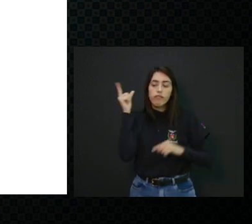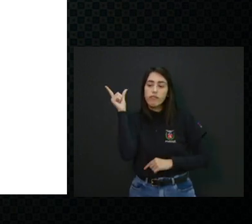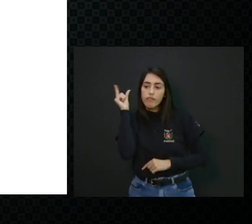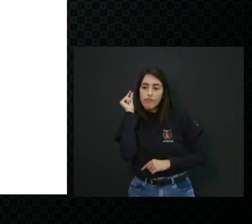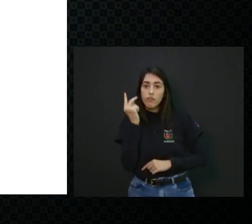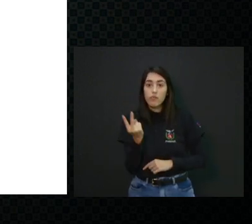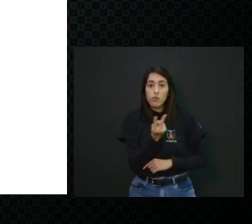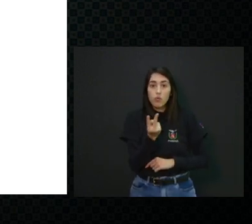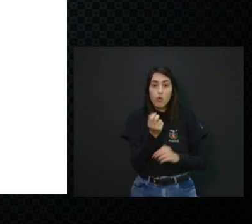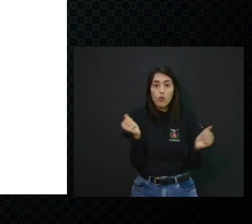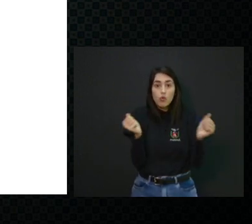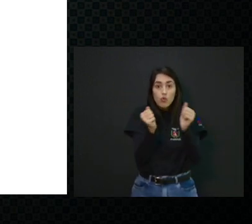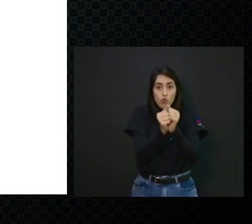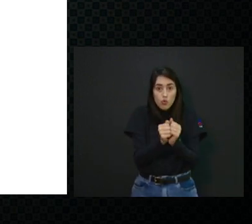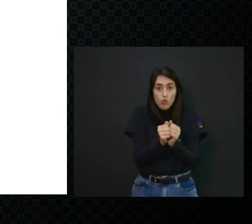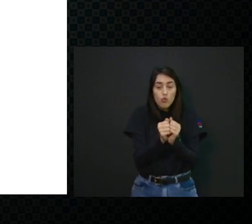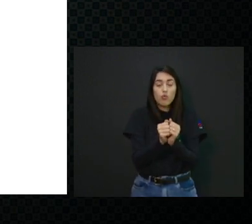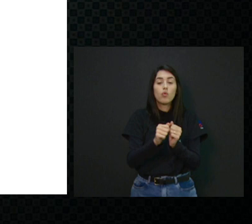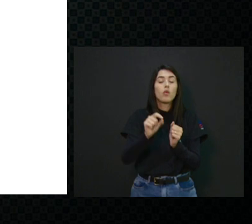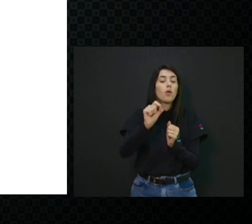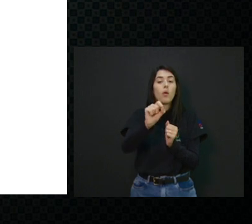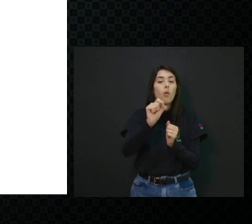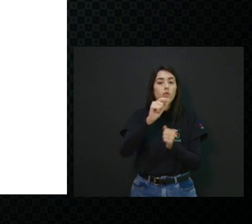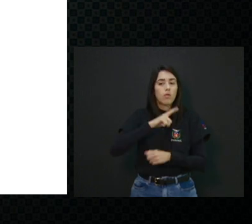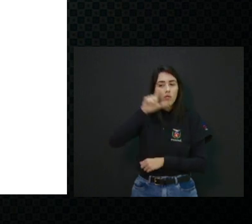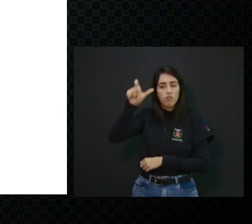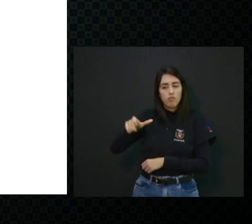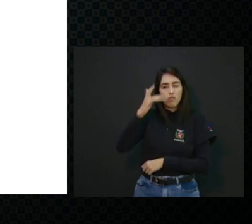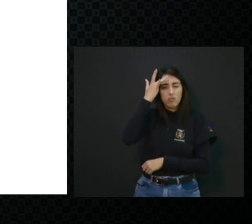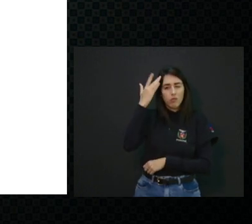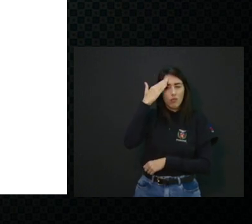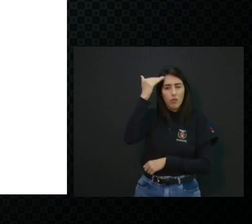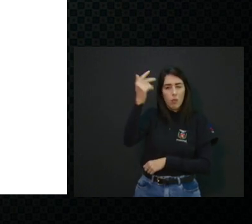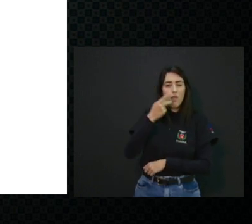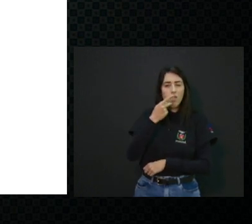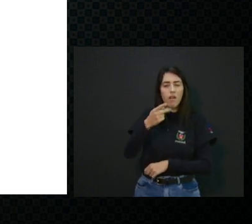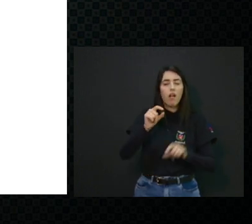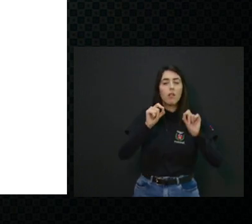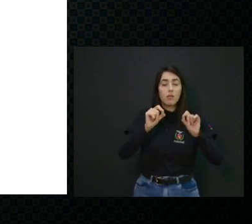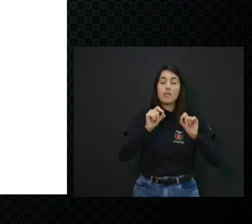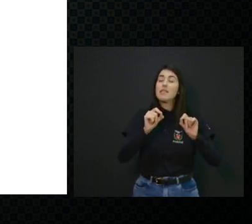né, bem o que Salvatório Lagatti menciona, ela é tão